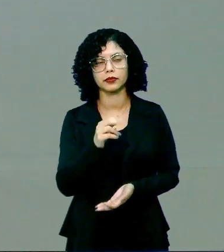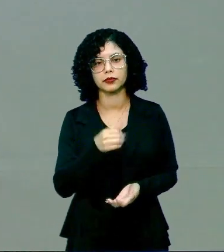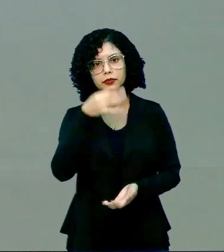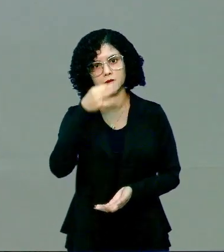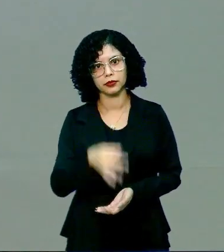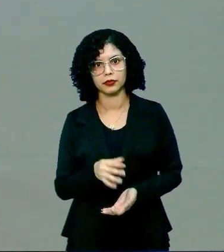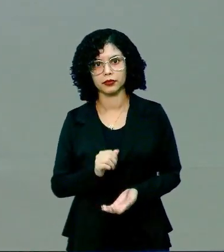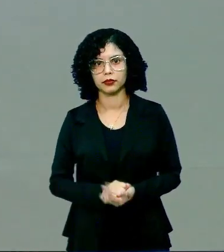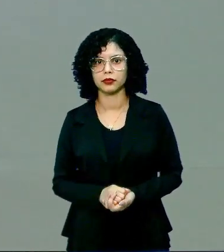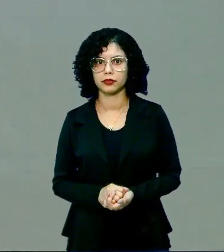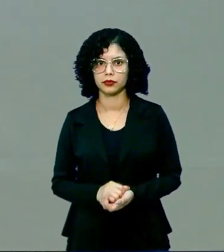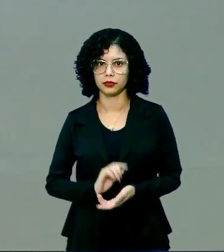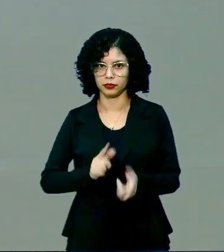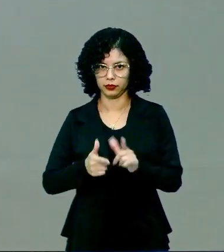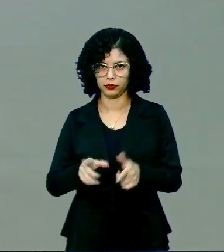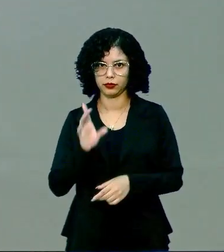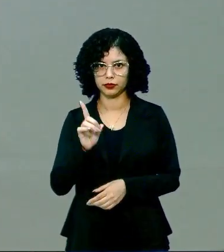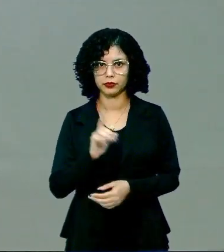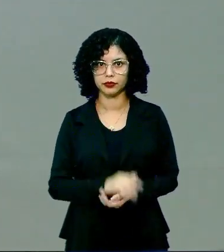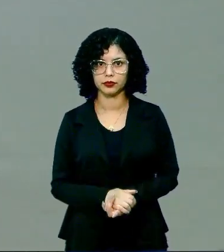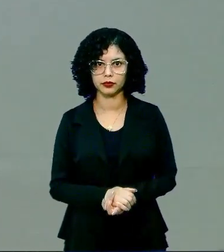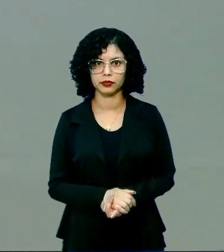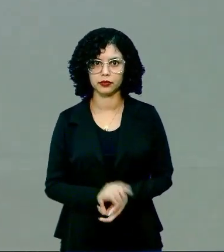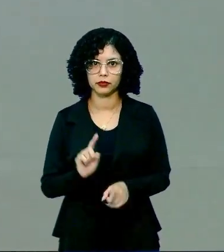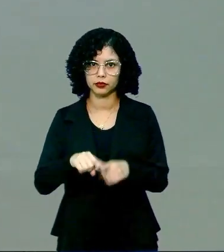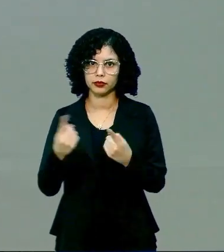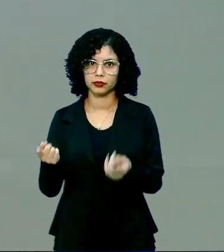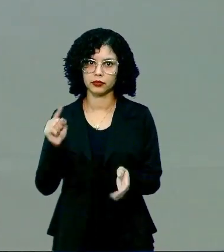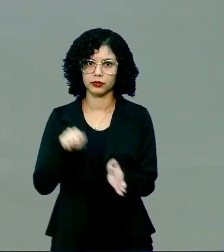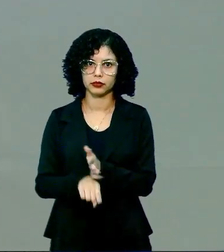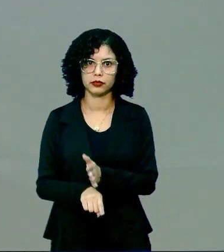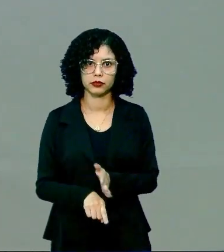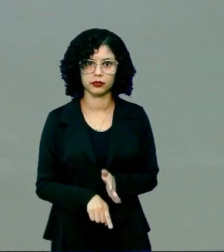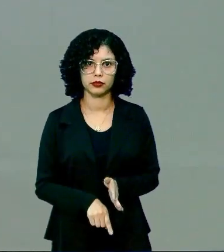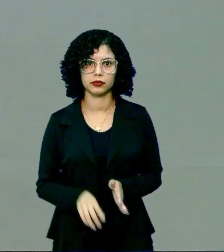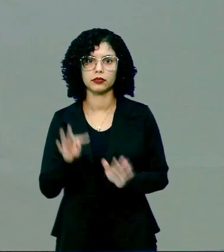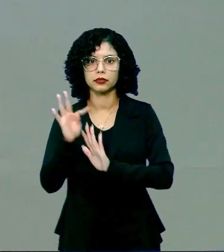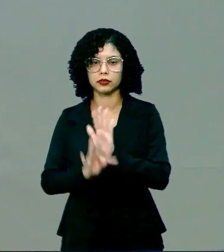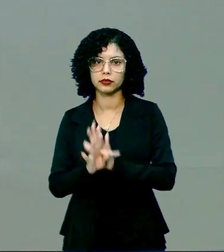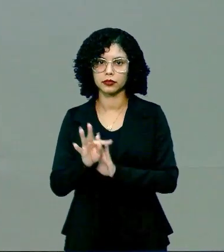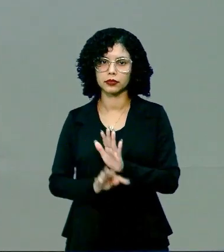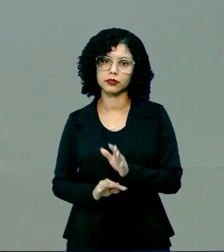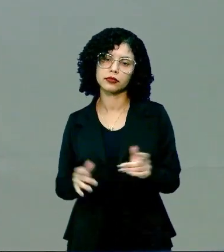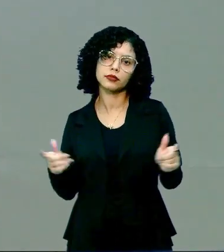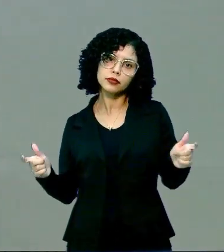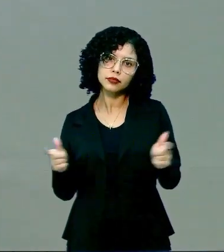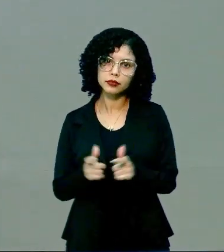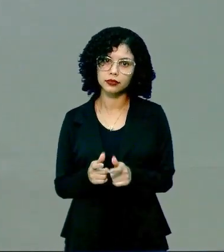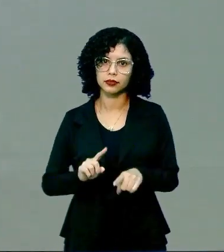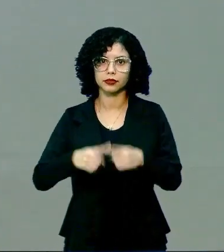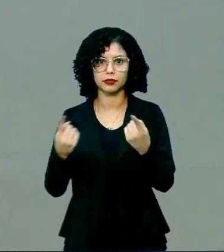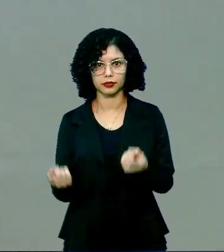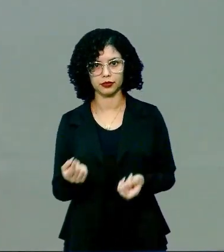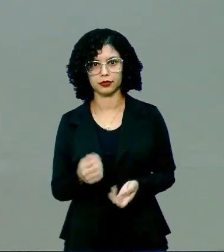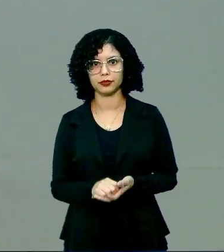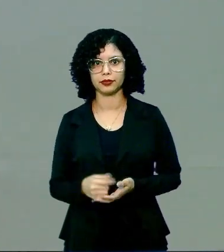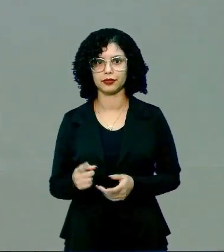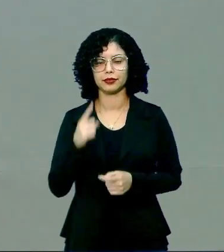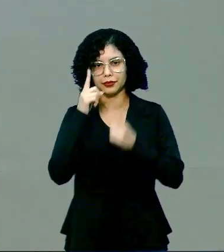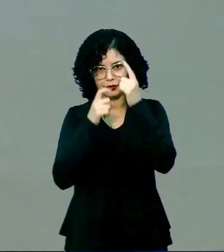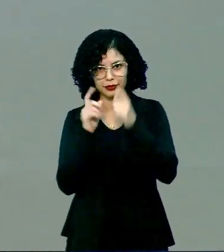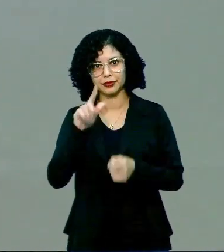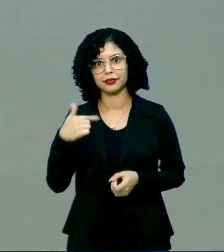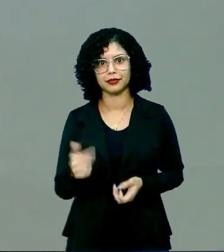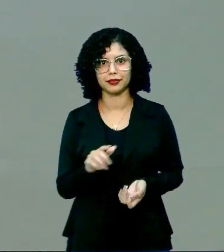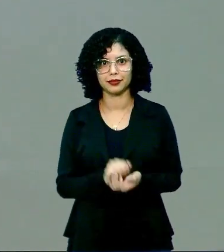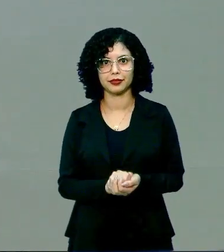resposta correta aí, letra D, tá? Vamos a mais uma questão. Esse texto vai até curtinho, né? Mas não se preocupa